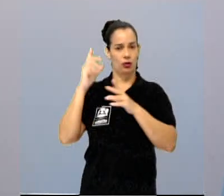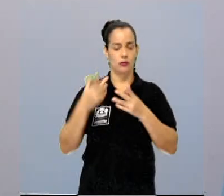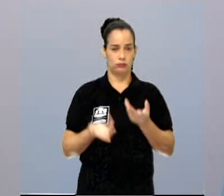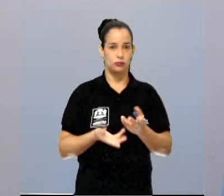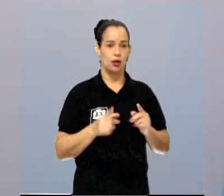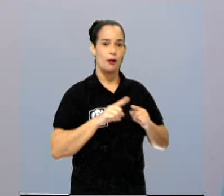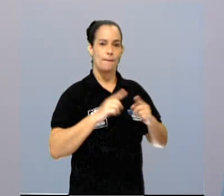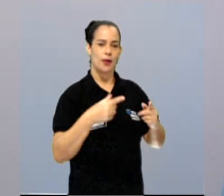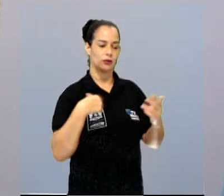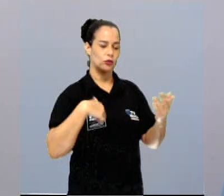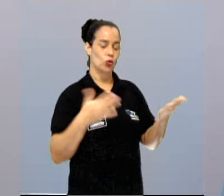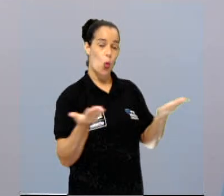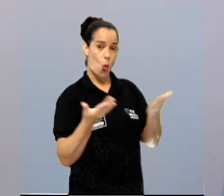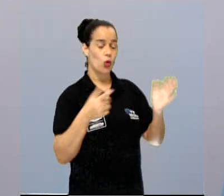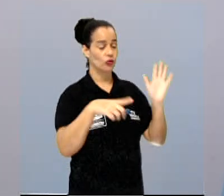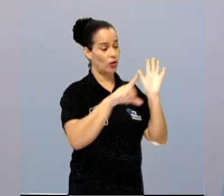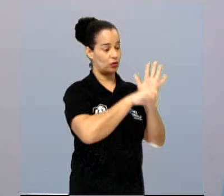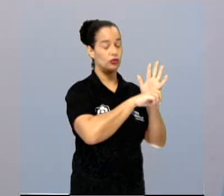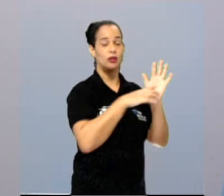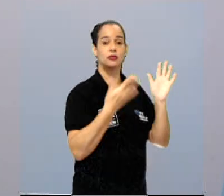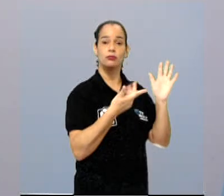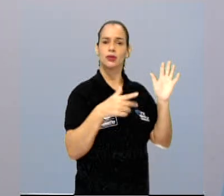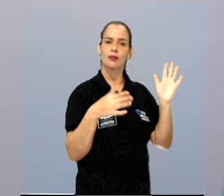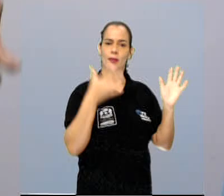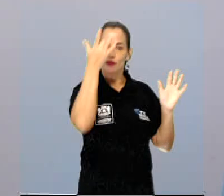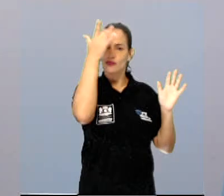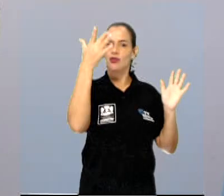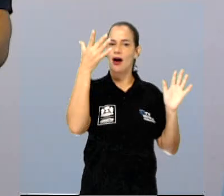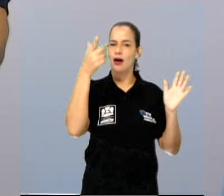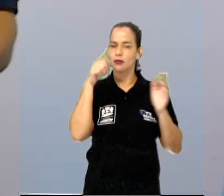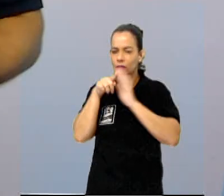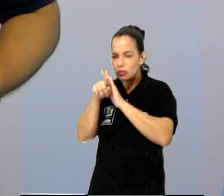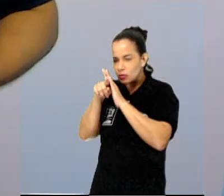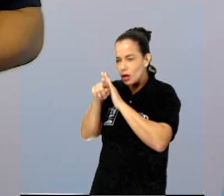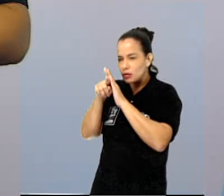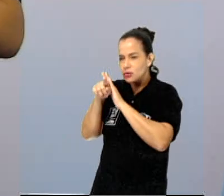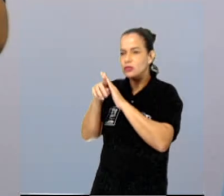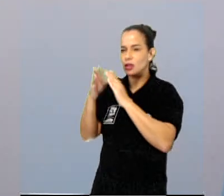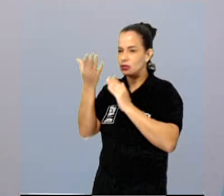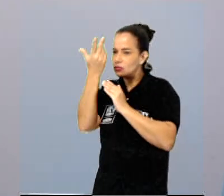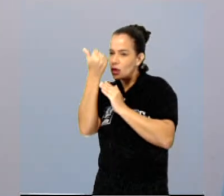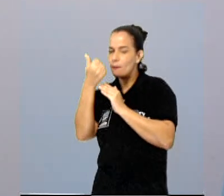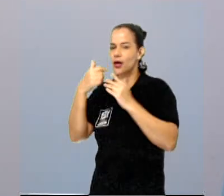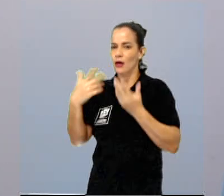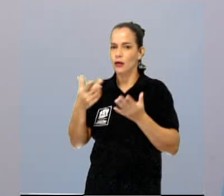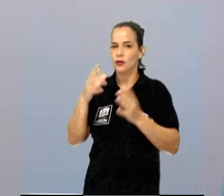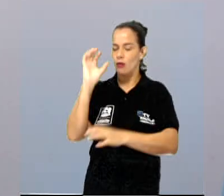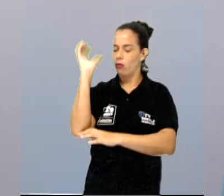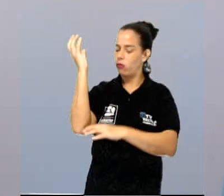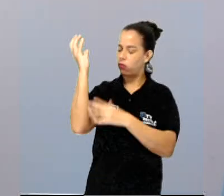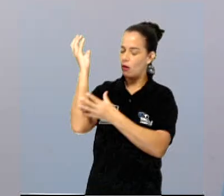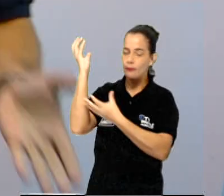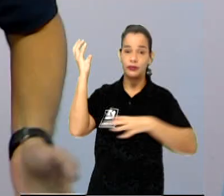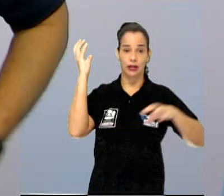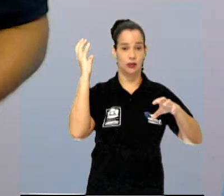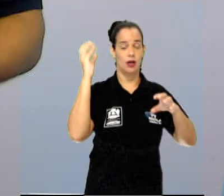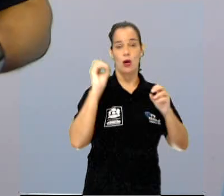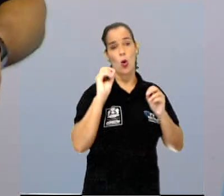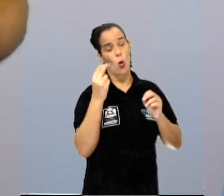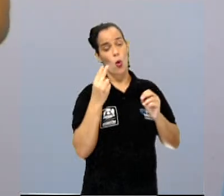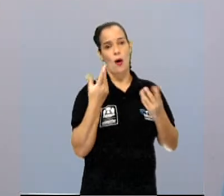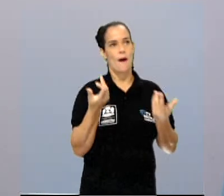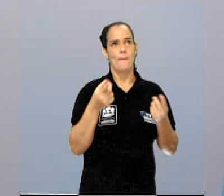ela acaba proibindo e é muito mais fácil fiscalizar, por exemplo, a retirada de uma madeira do que quem provocou, por exemplo, uma